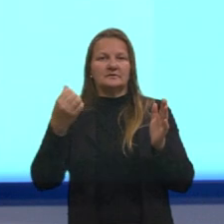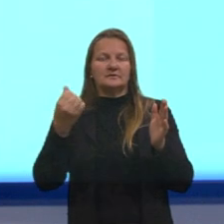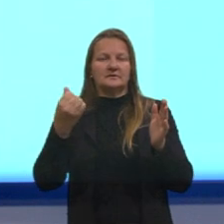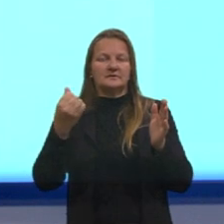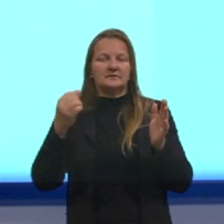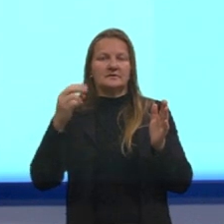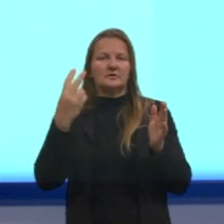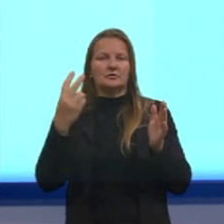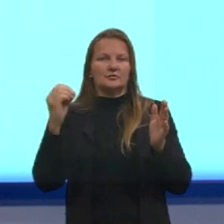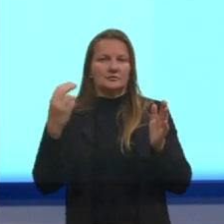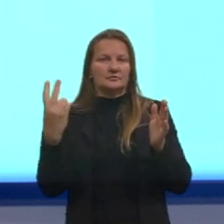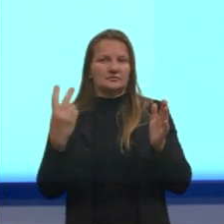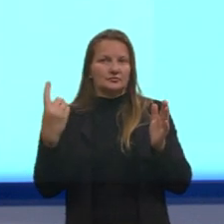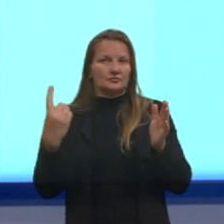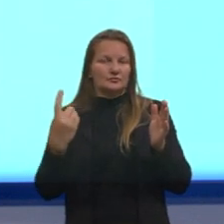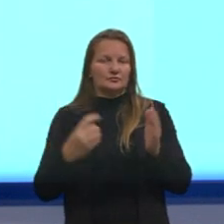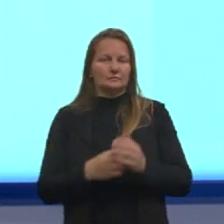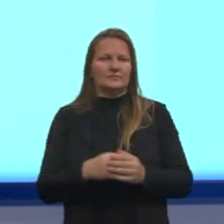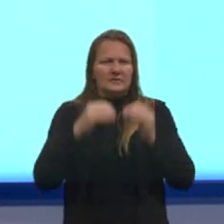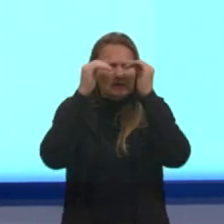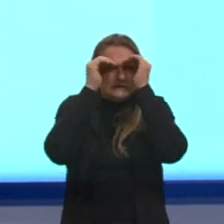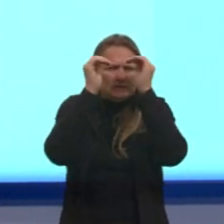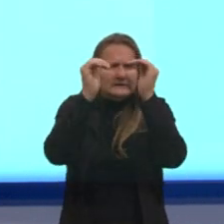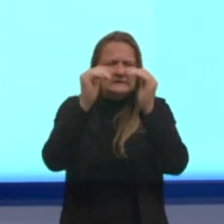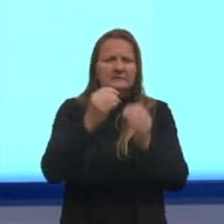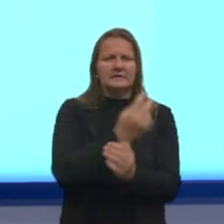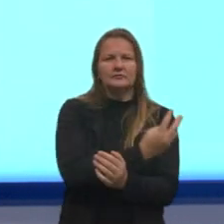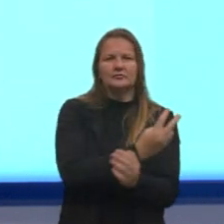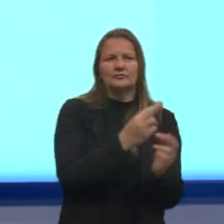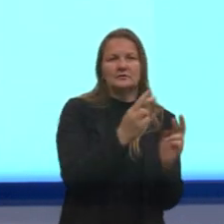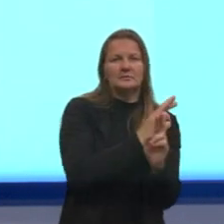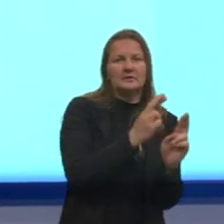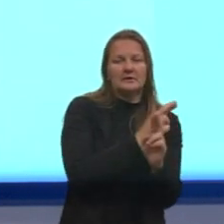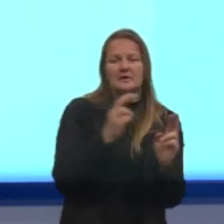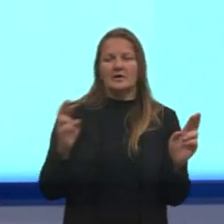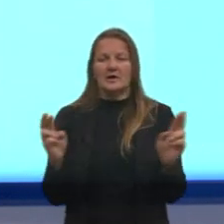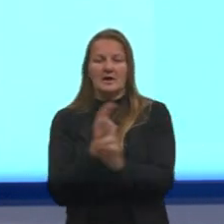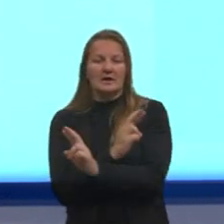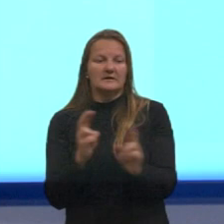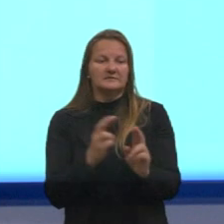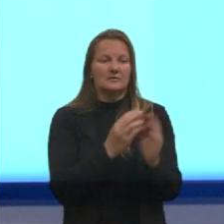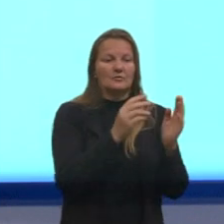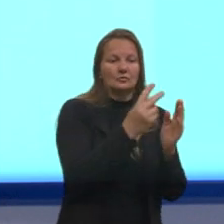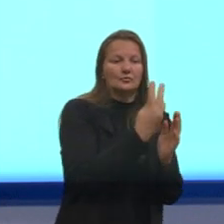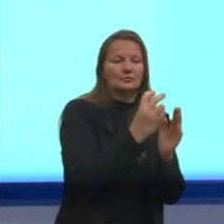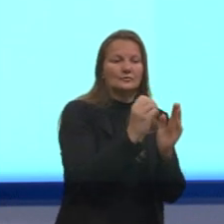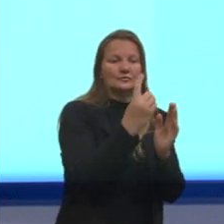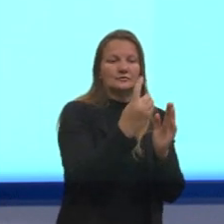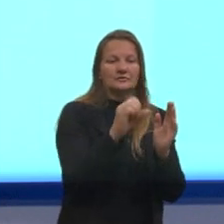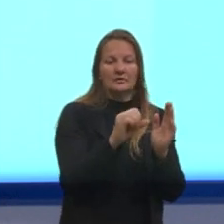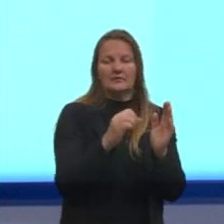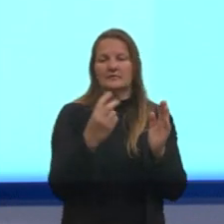em 2021 o respeito 19,2% em 2019 e